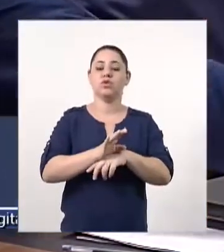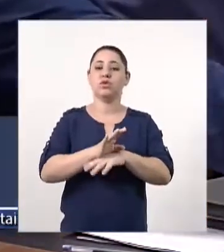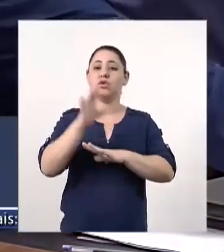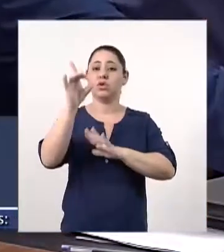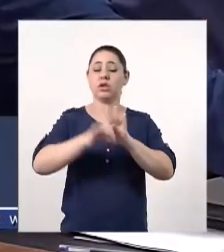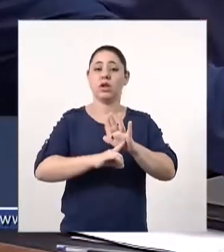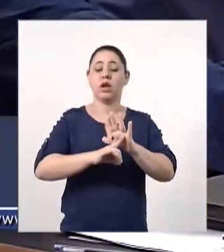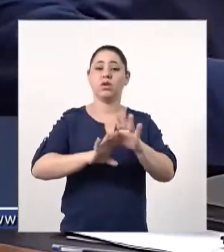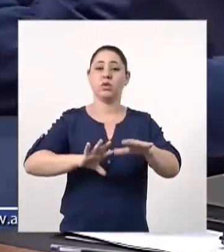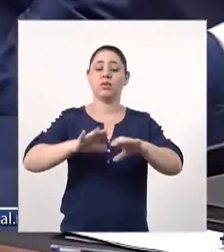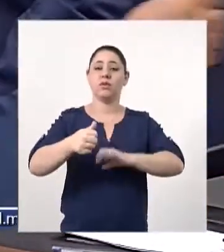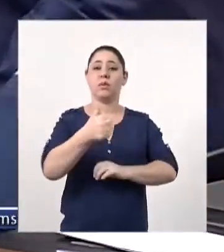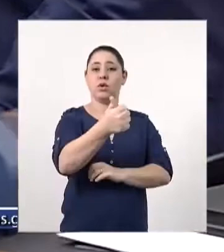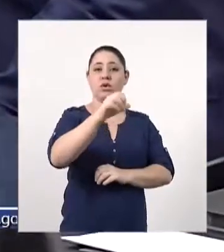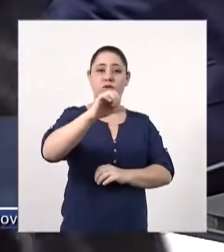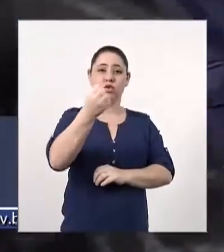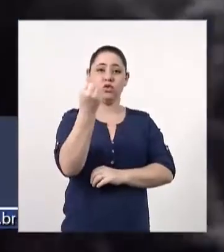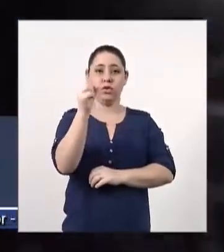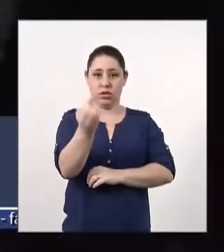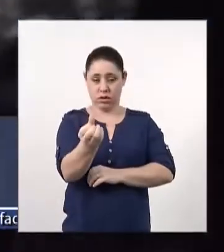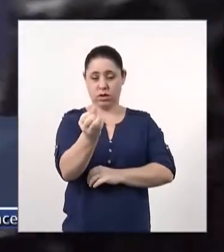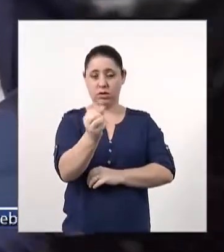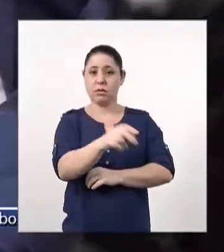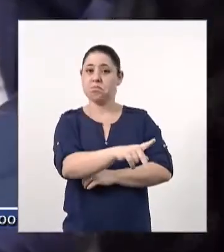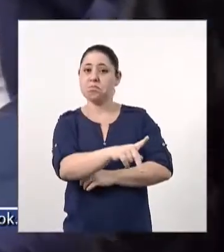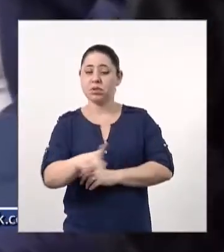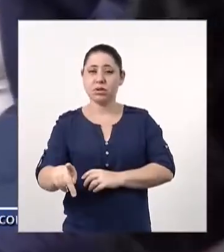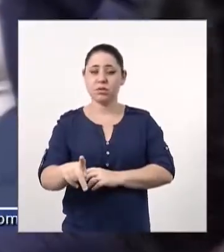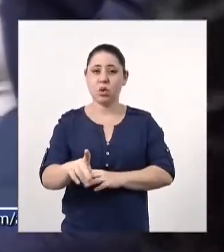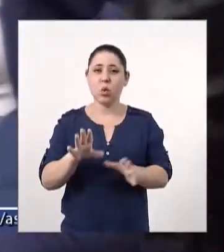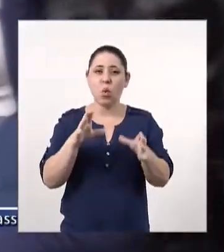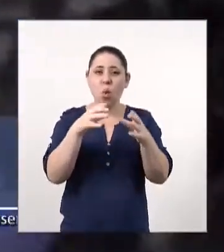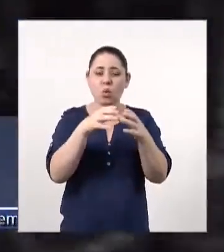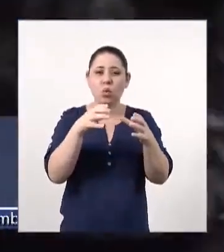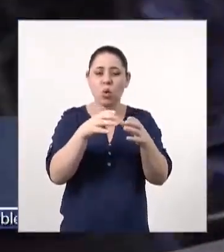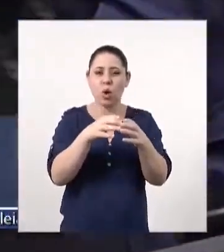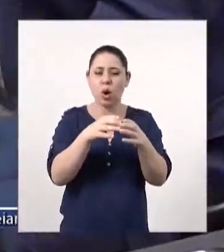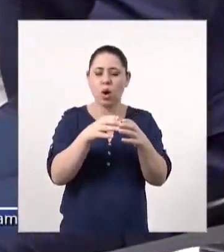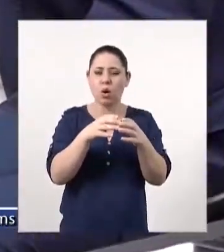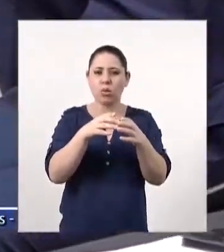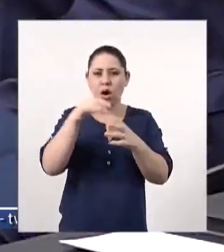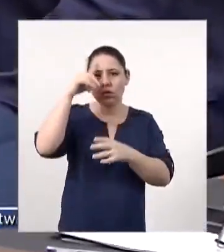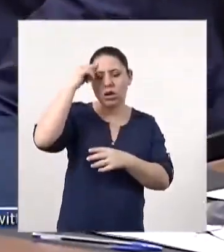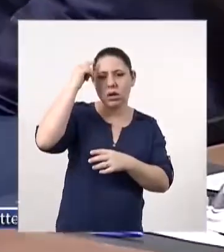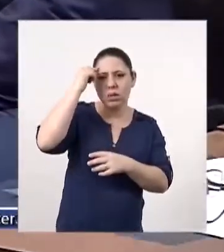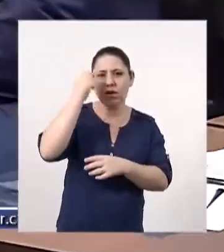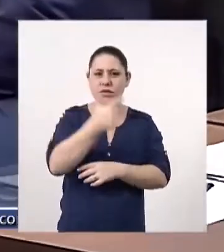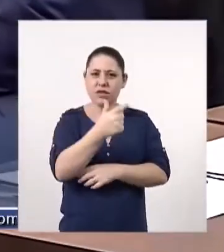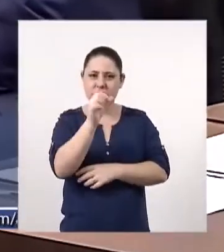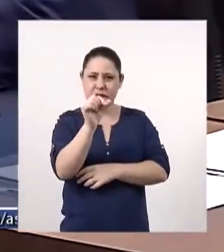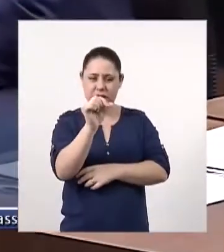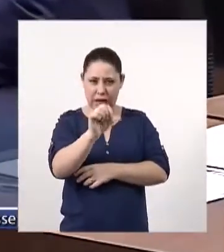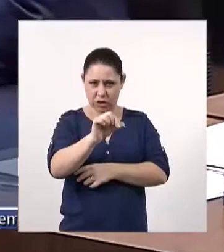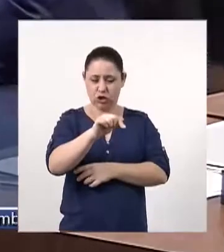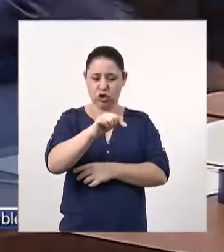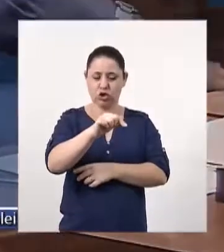em 1986, fui presidente do diretório acadêmico da minha faculdade, diretório 27 de outubro.